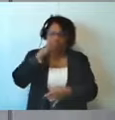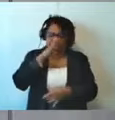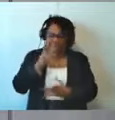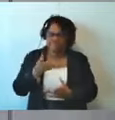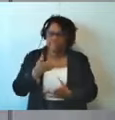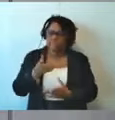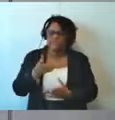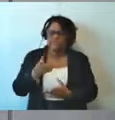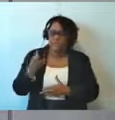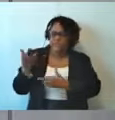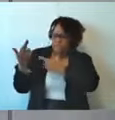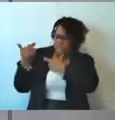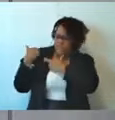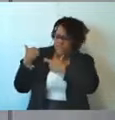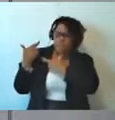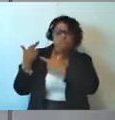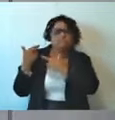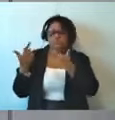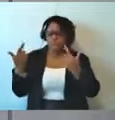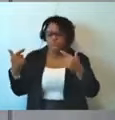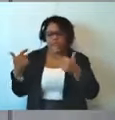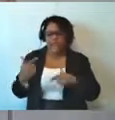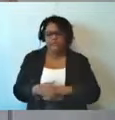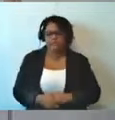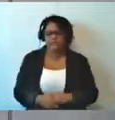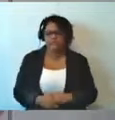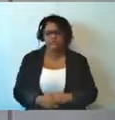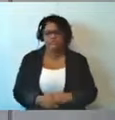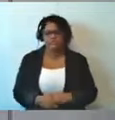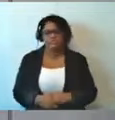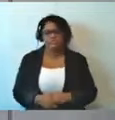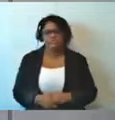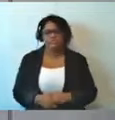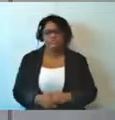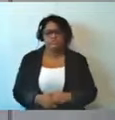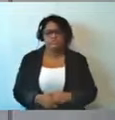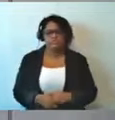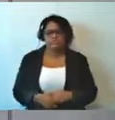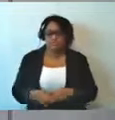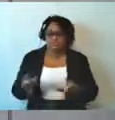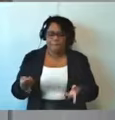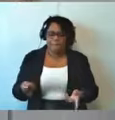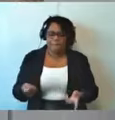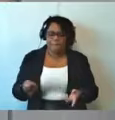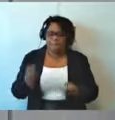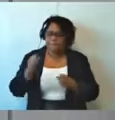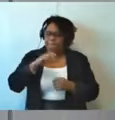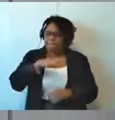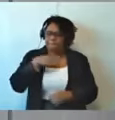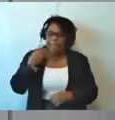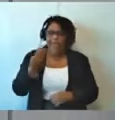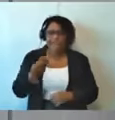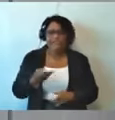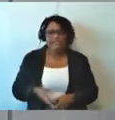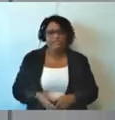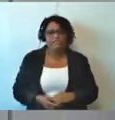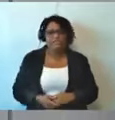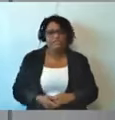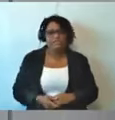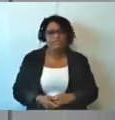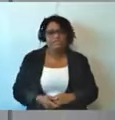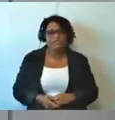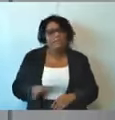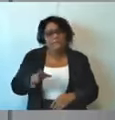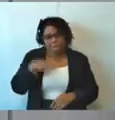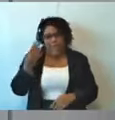responsabilidade civil com ninguém, gente. Estão matando a gente na rua, pessoas caindo no buraco. Então, nós temos que pautar por esse